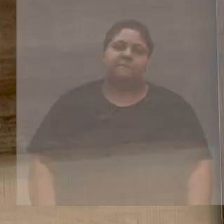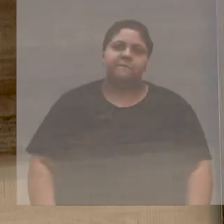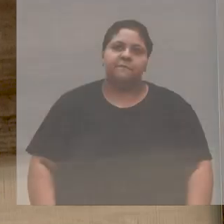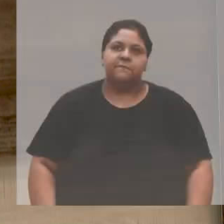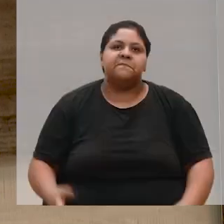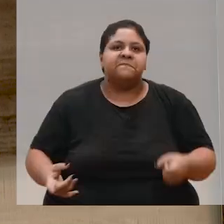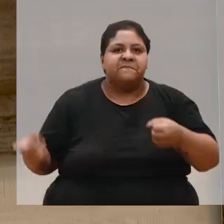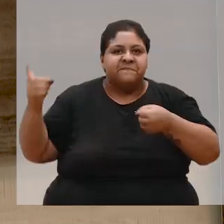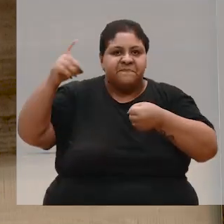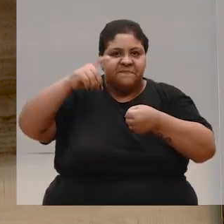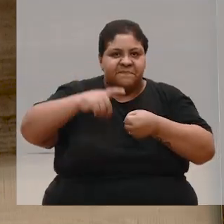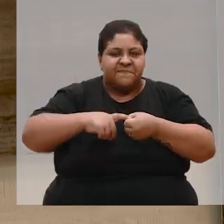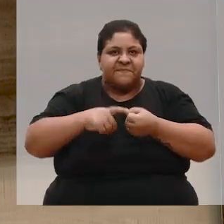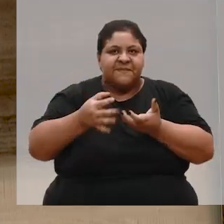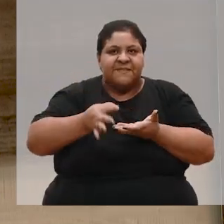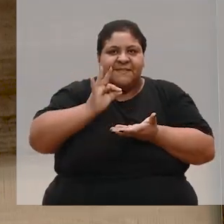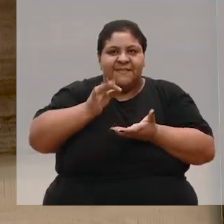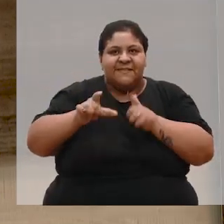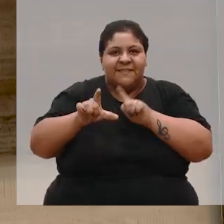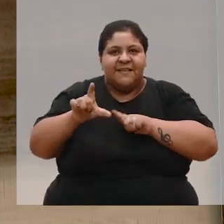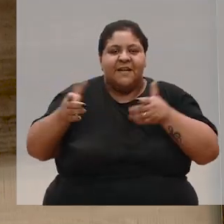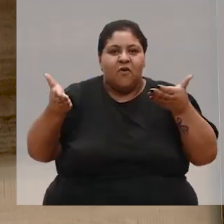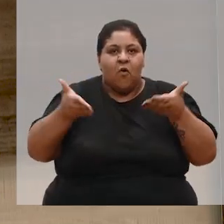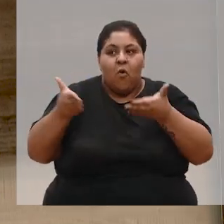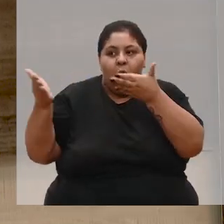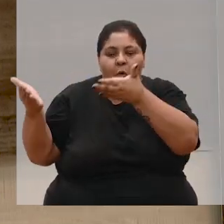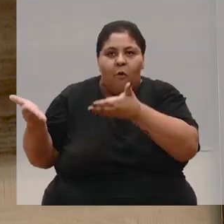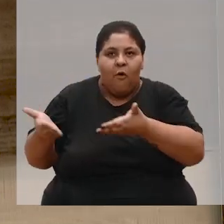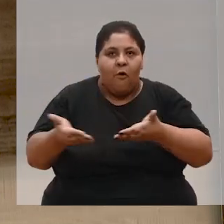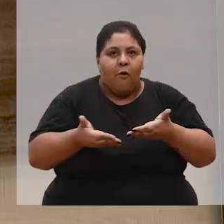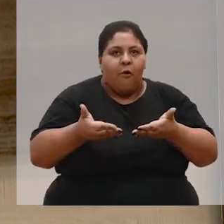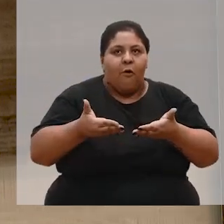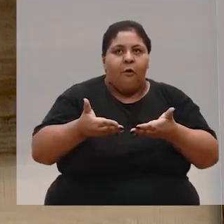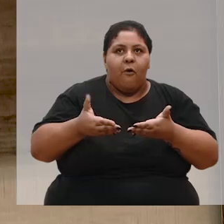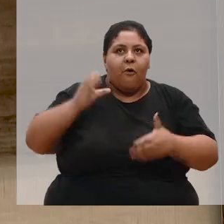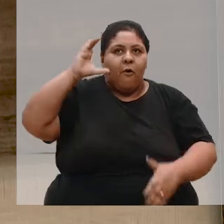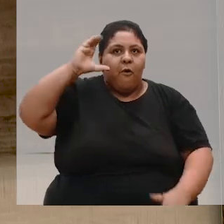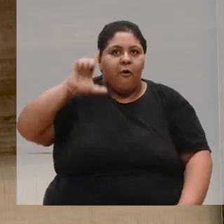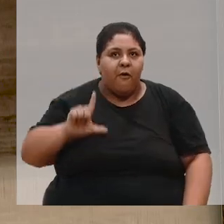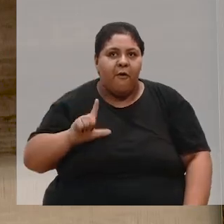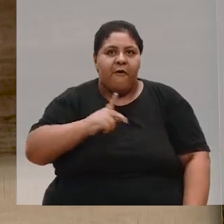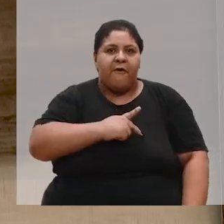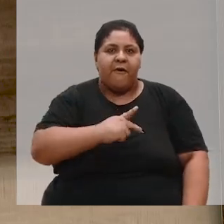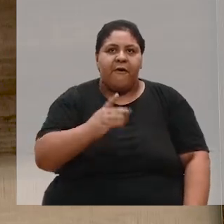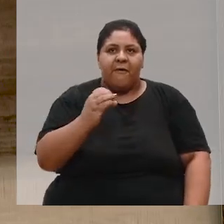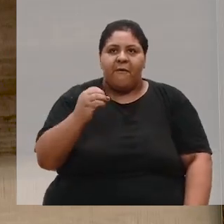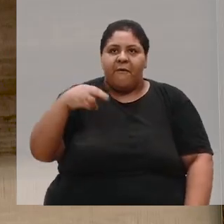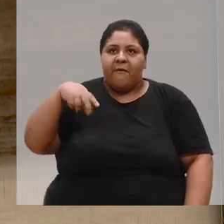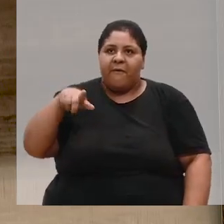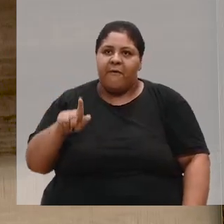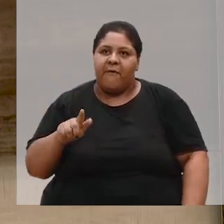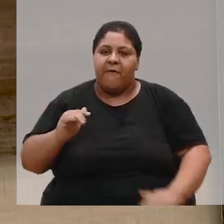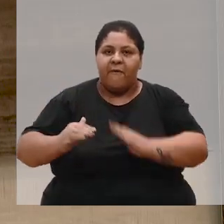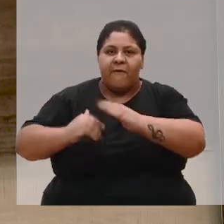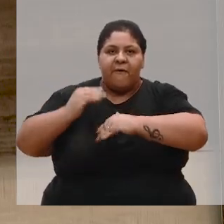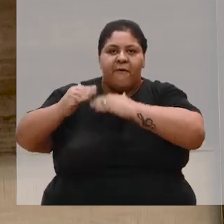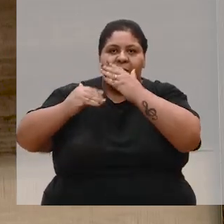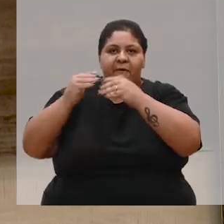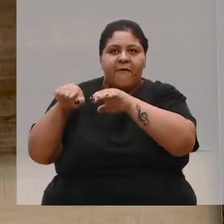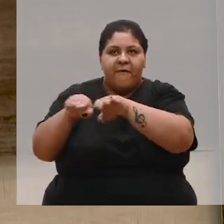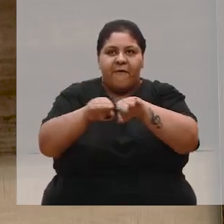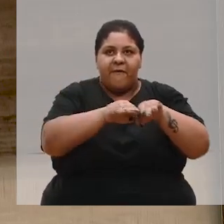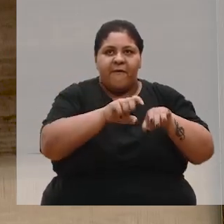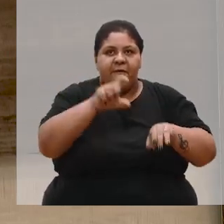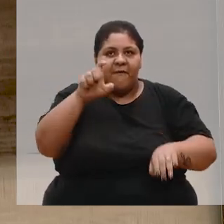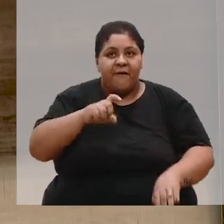Estamos de volta com Café com Letras, hoje recebendo aqui a Cleo Araújo, presidente da ONG Construindo Igualdade e